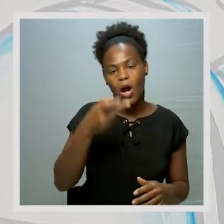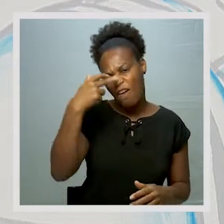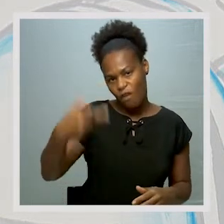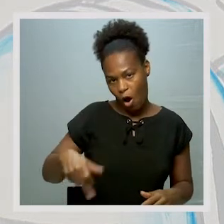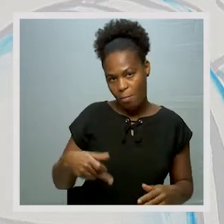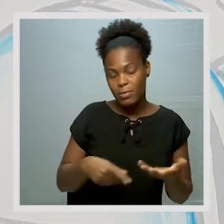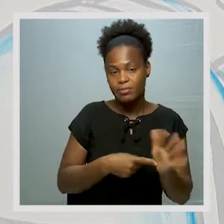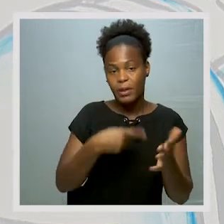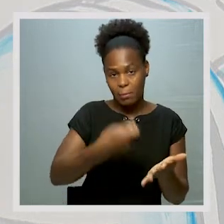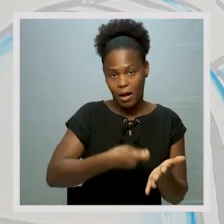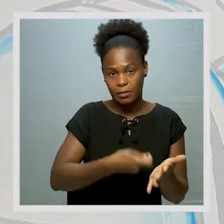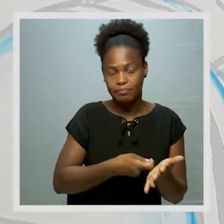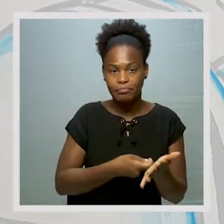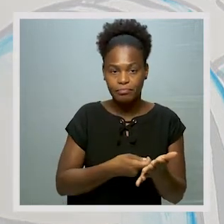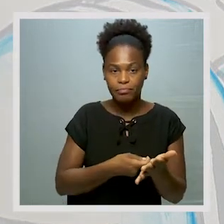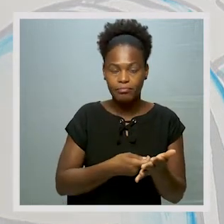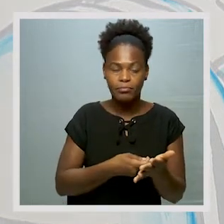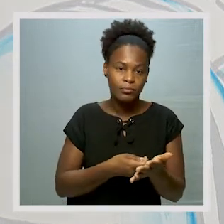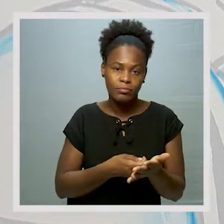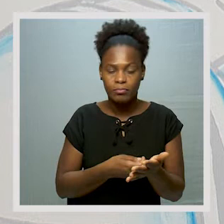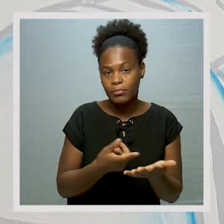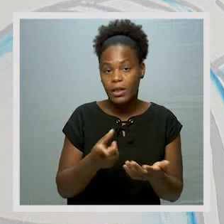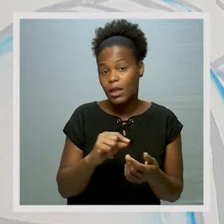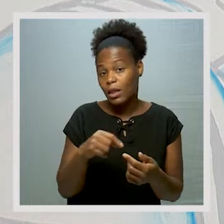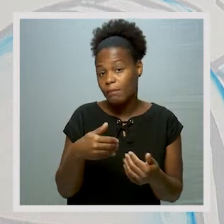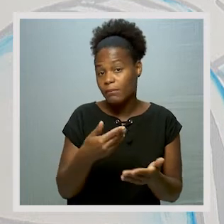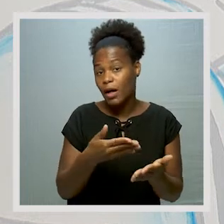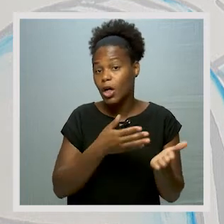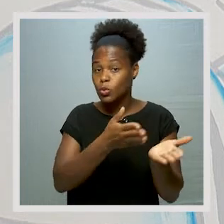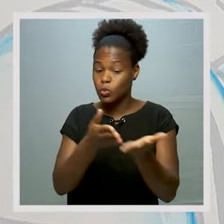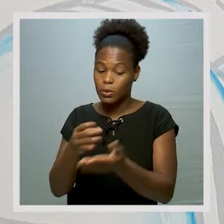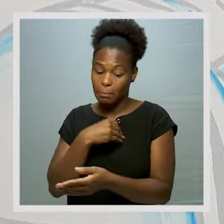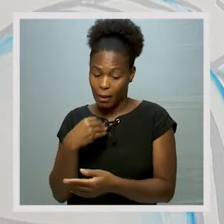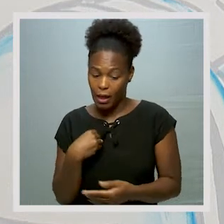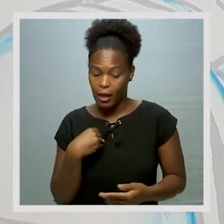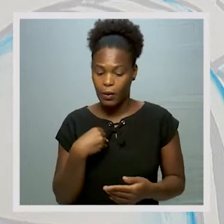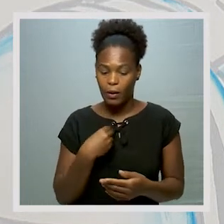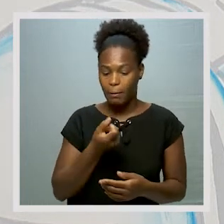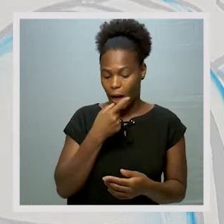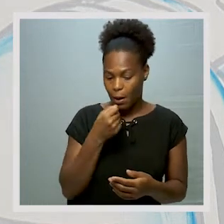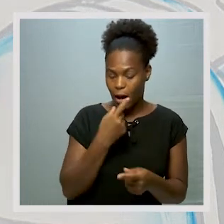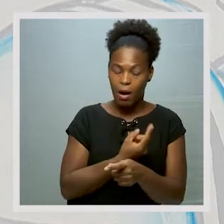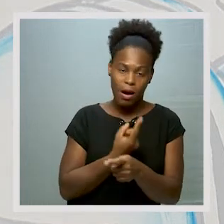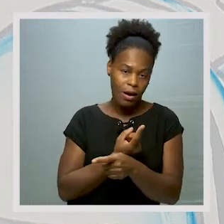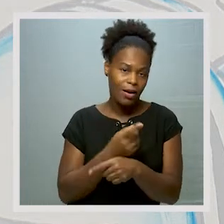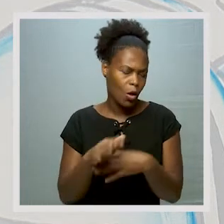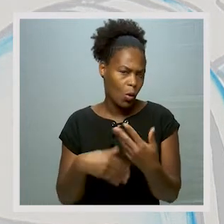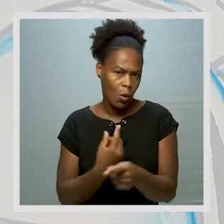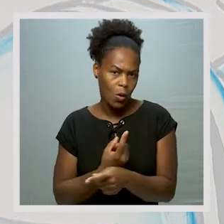as reformas e vai prestar assistência médica e medicamentosa,